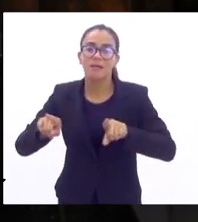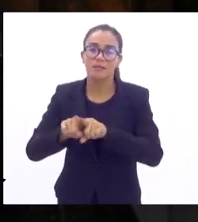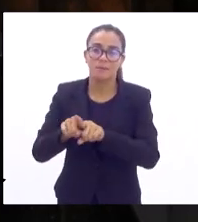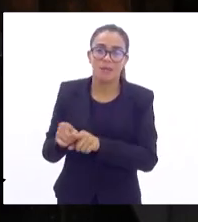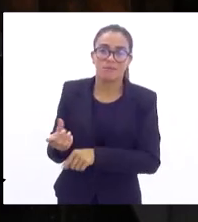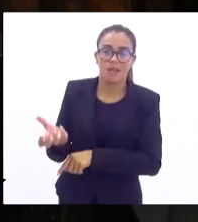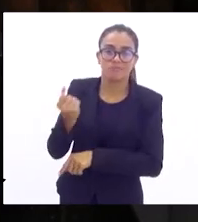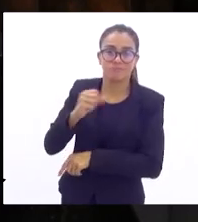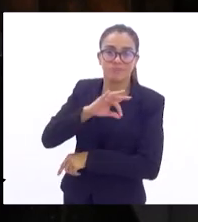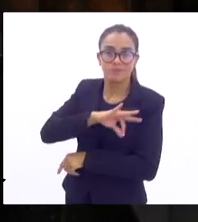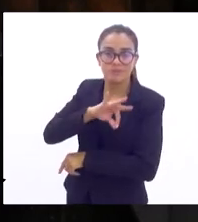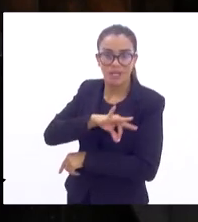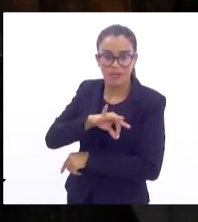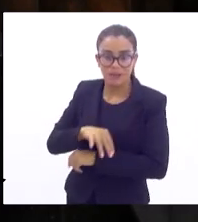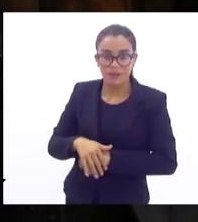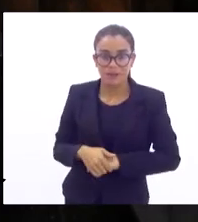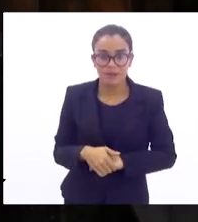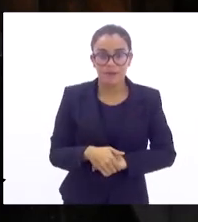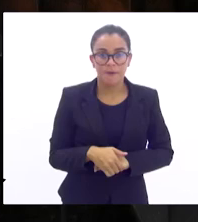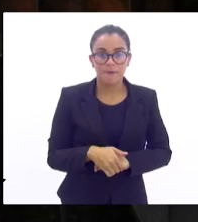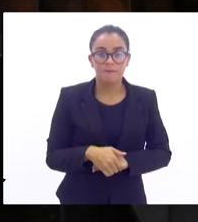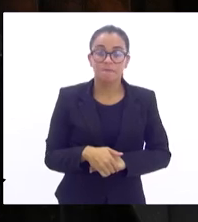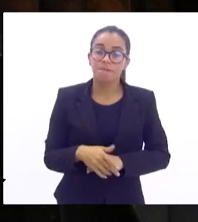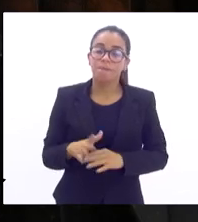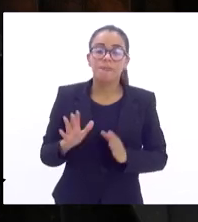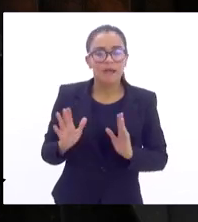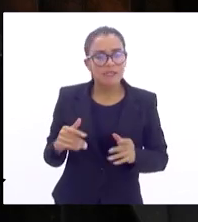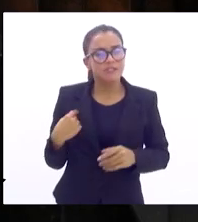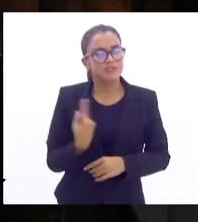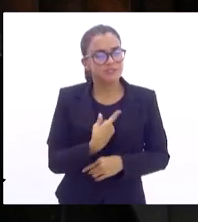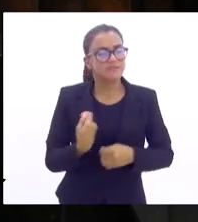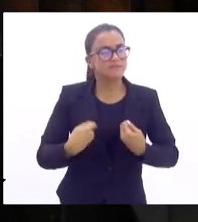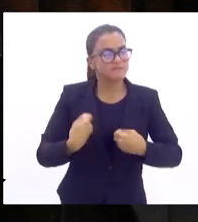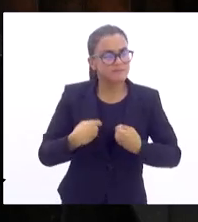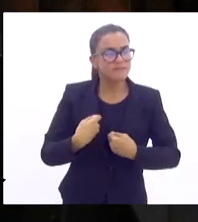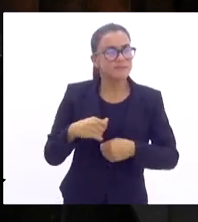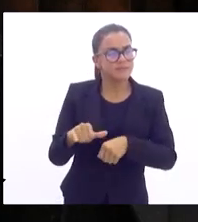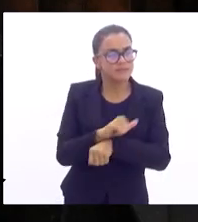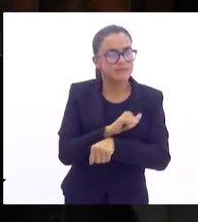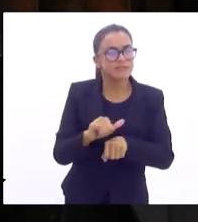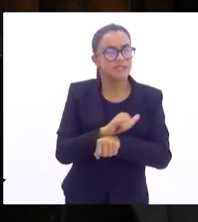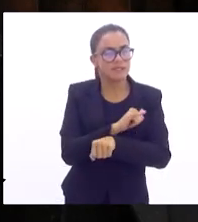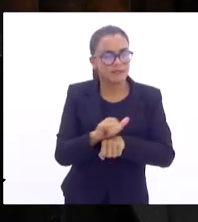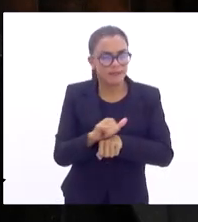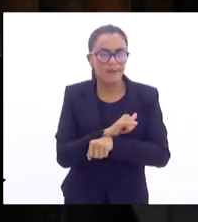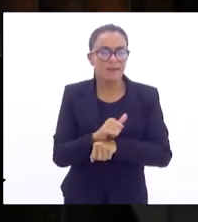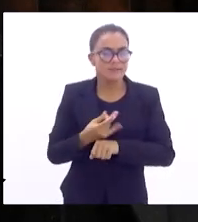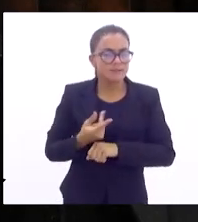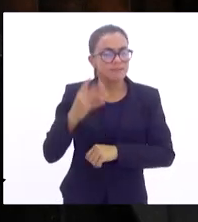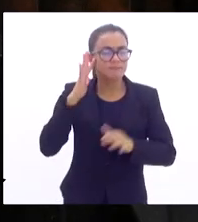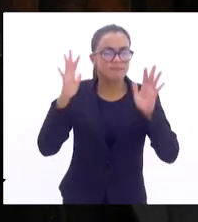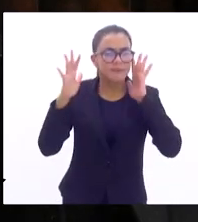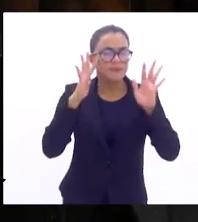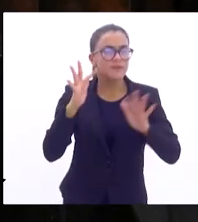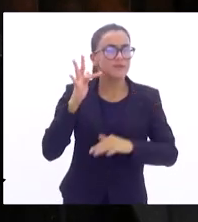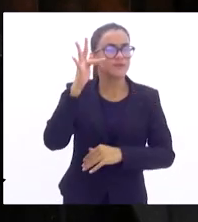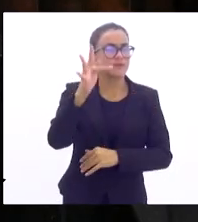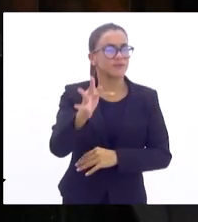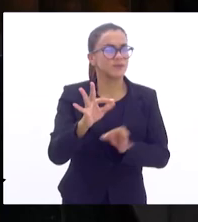então dito isso a gente precisa de fato Ter uma estratégia de longo prazo